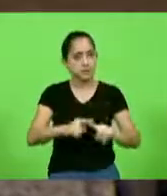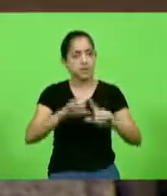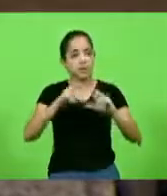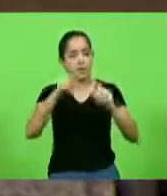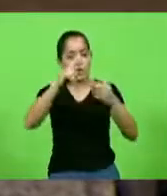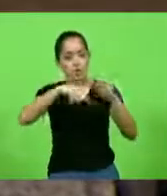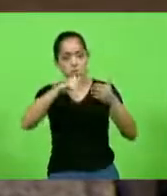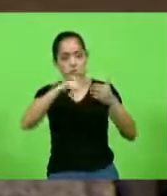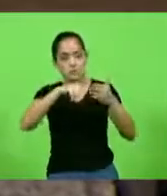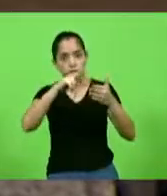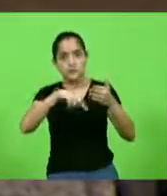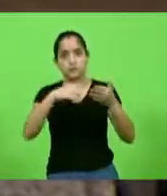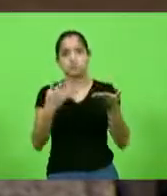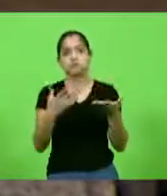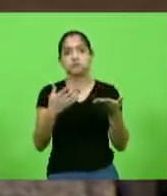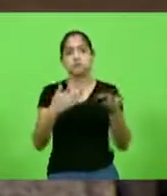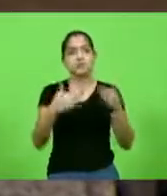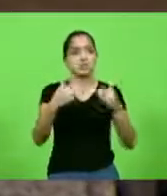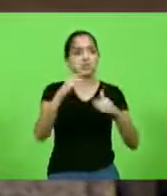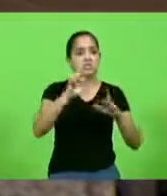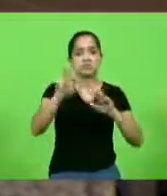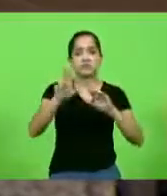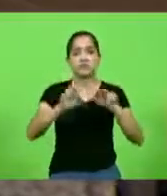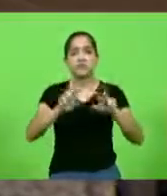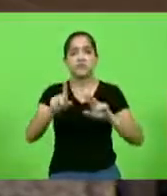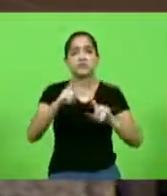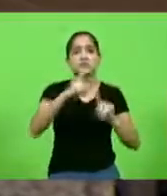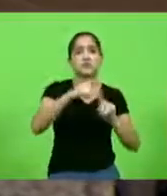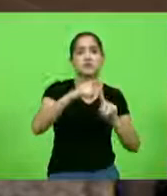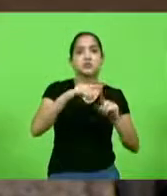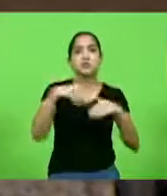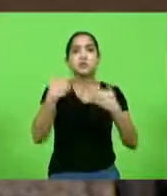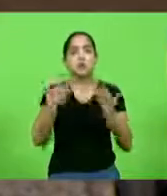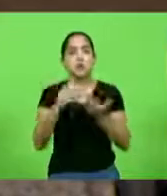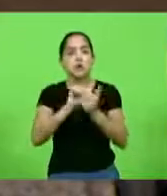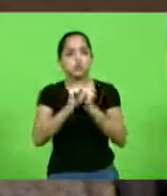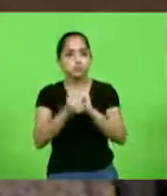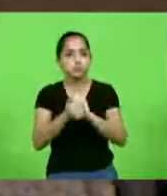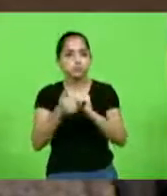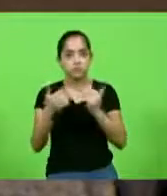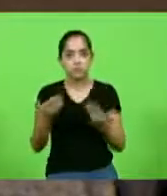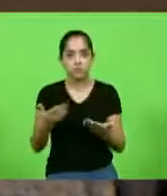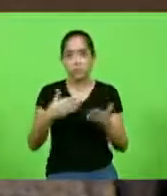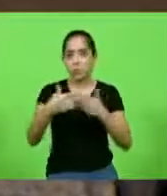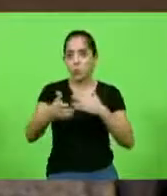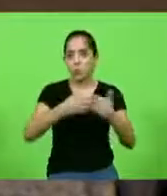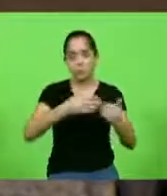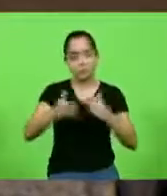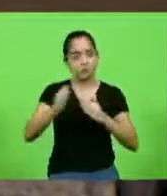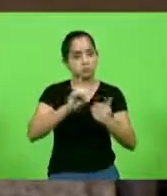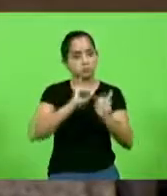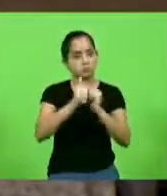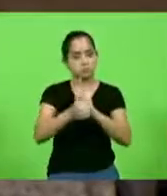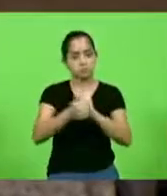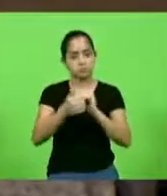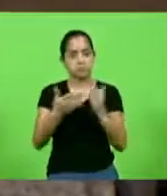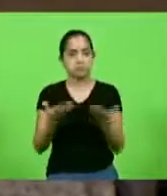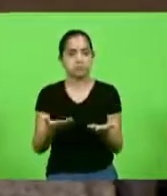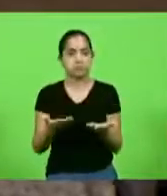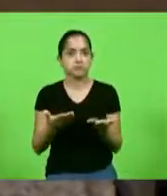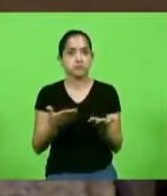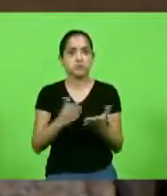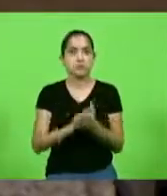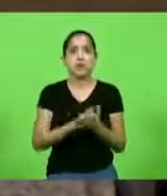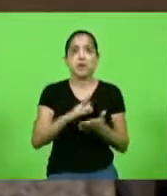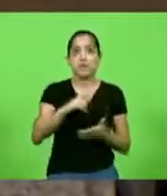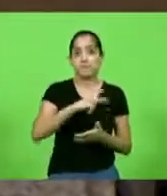projeto, não faz distinção alguma sobre que tipo de competição esportiva. Ou seja, qualquer competição esportiva com patrocínio